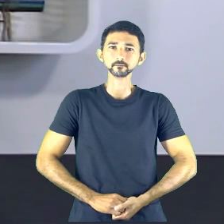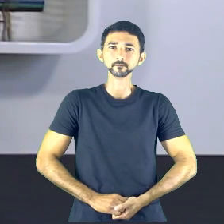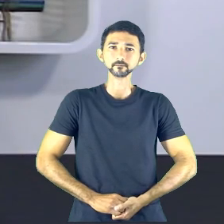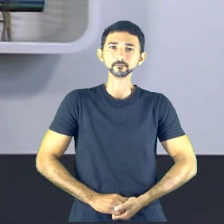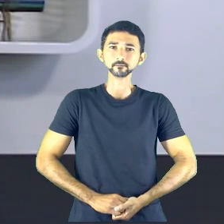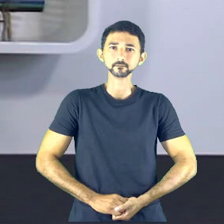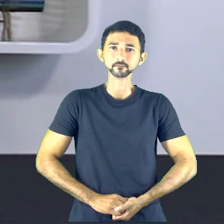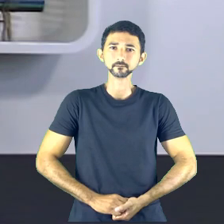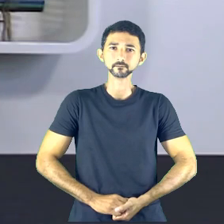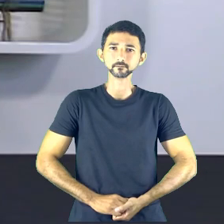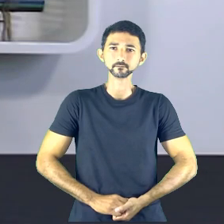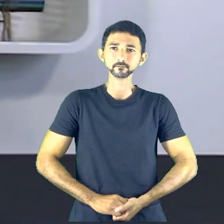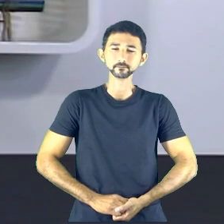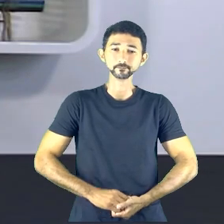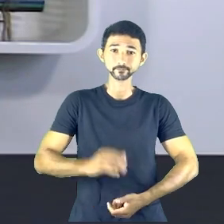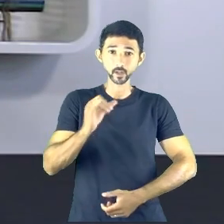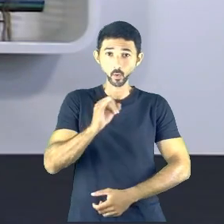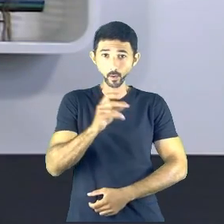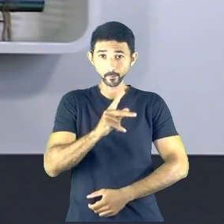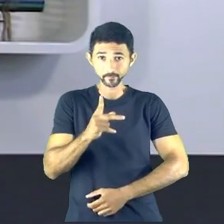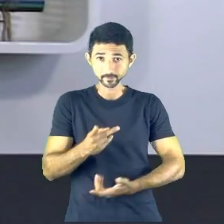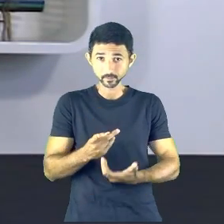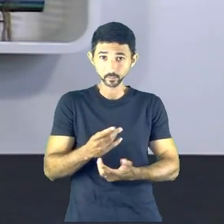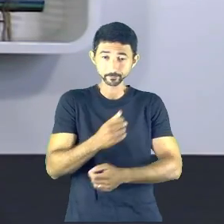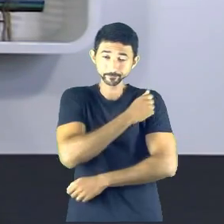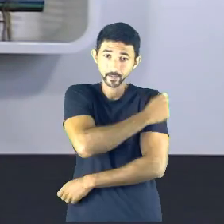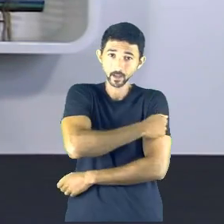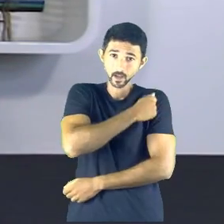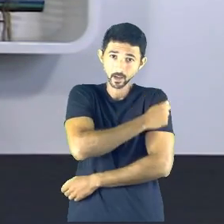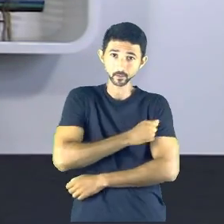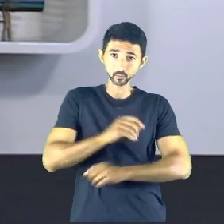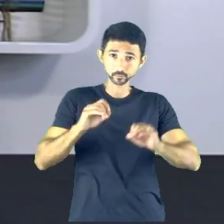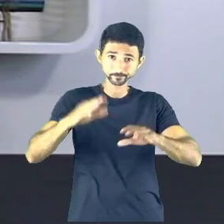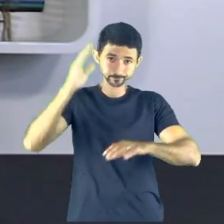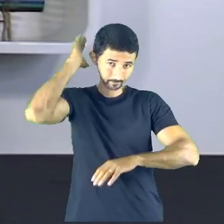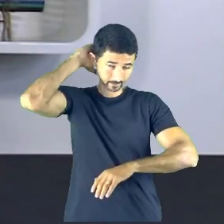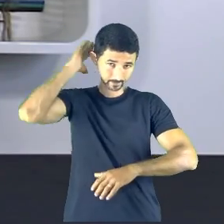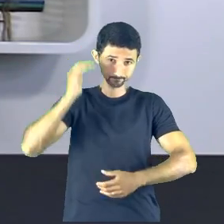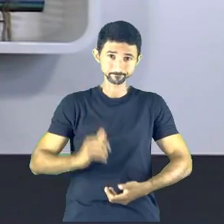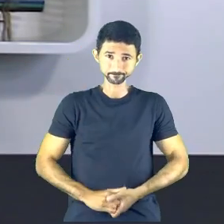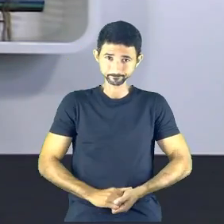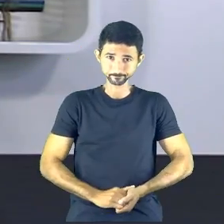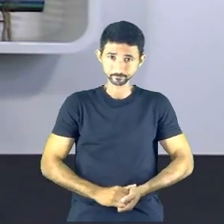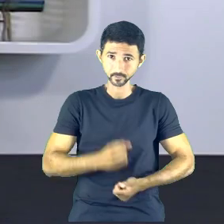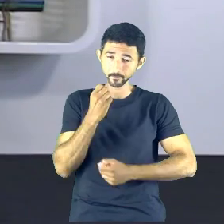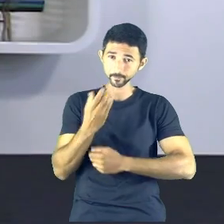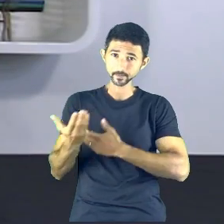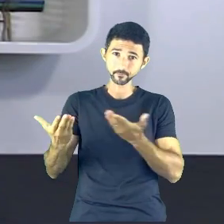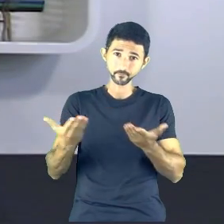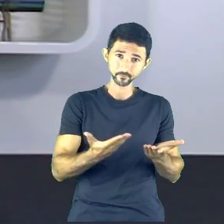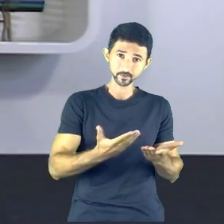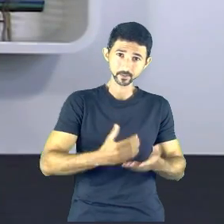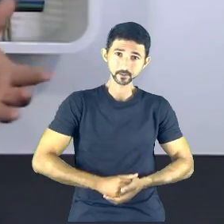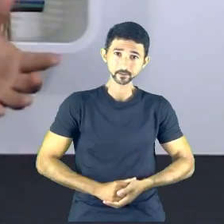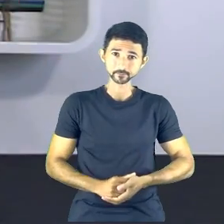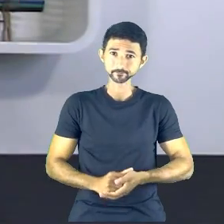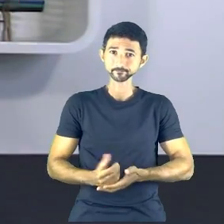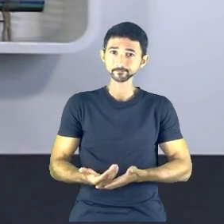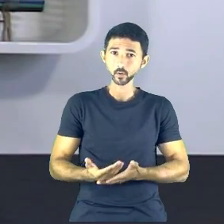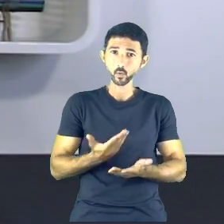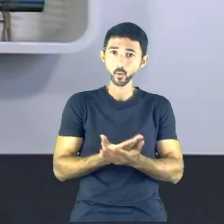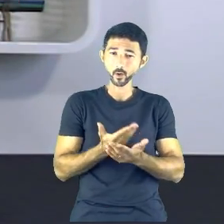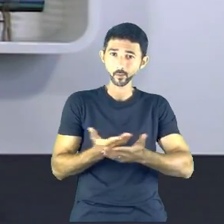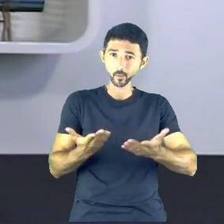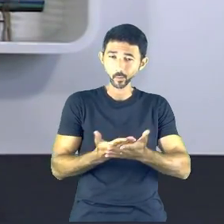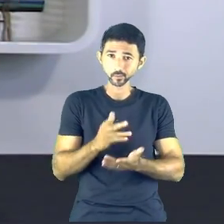Olá, criançada! Olá, pais das crianças! Olá, professores e seguidores do canal Educa Belém! Bom, sejam todos muito bem-vindos